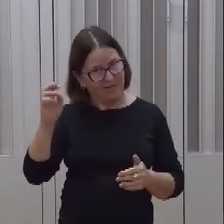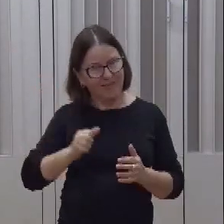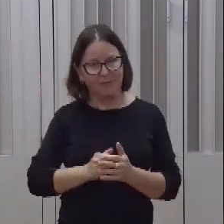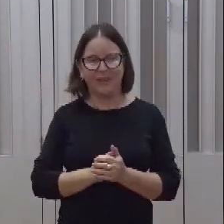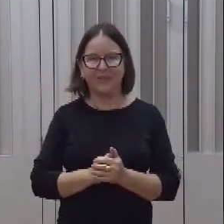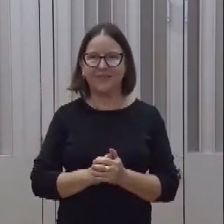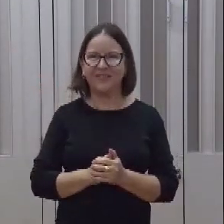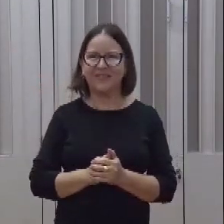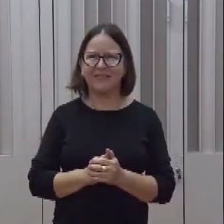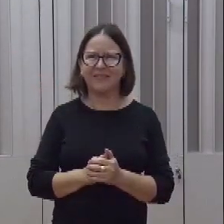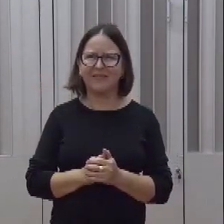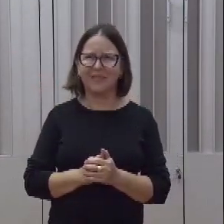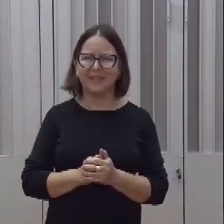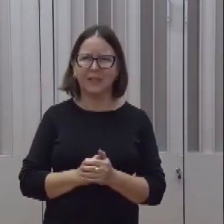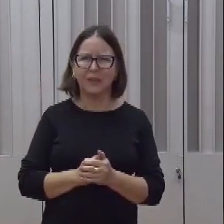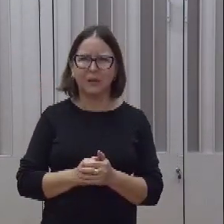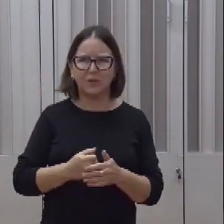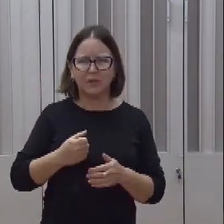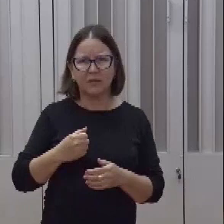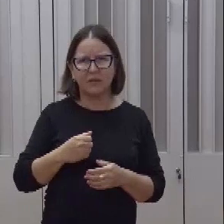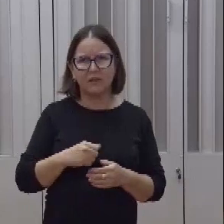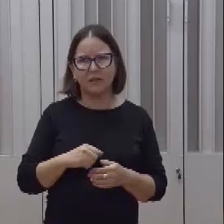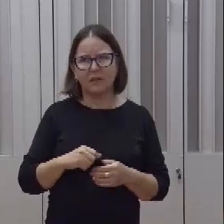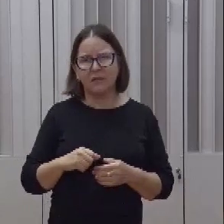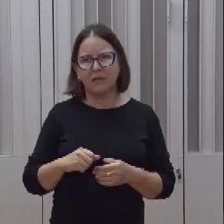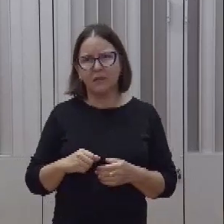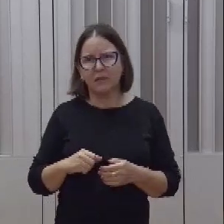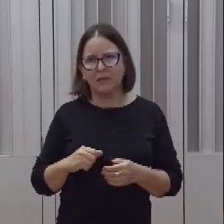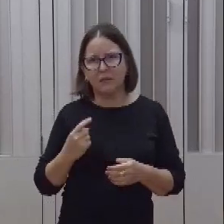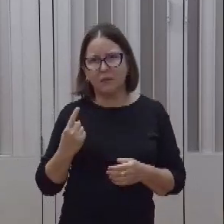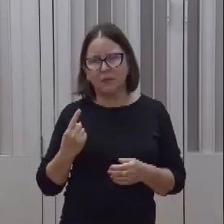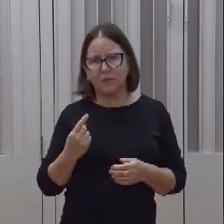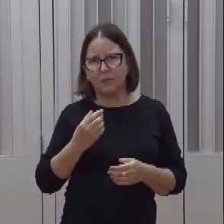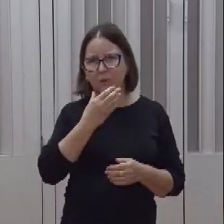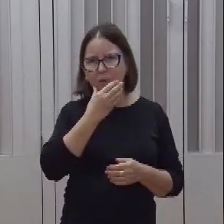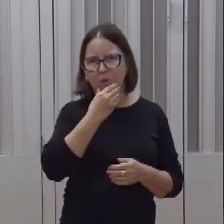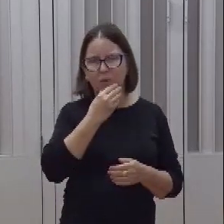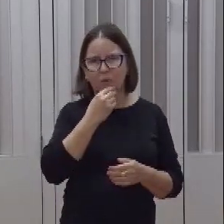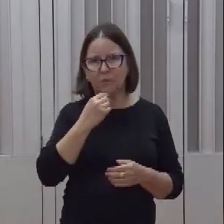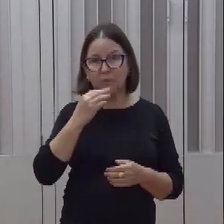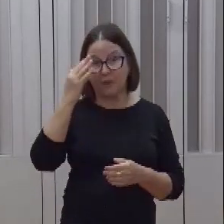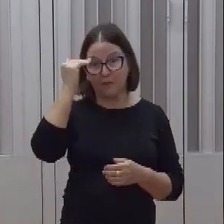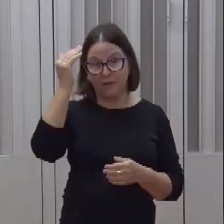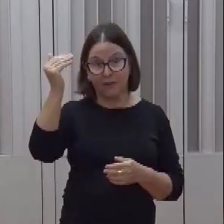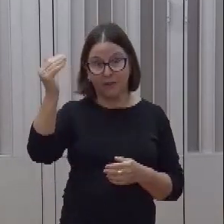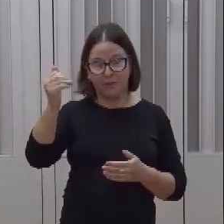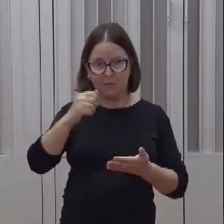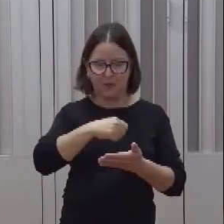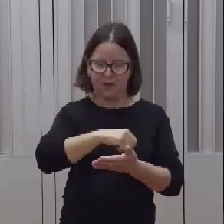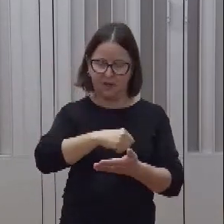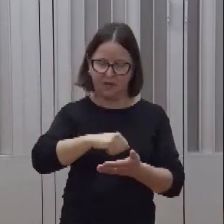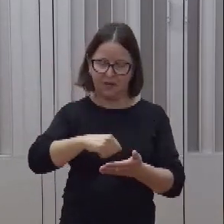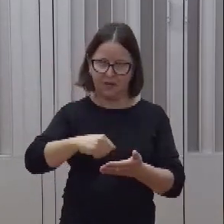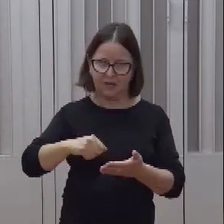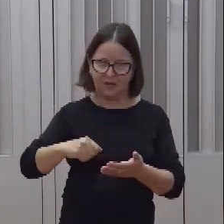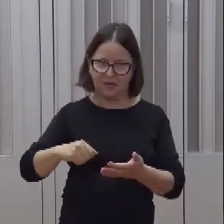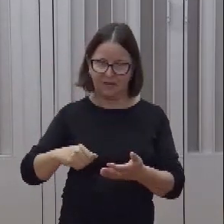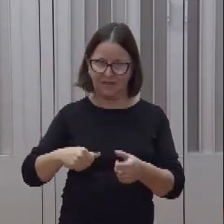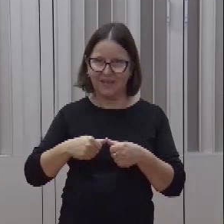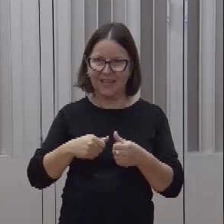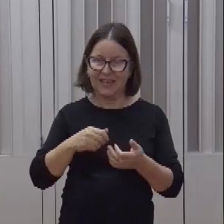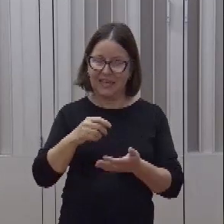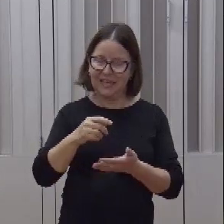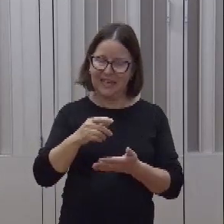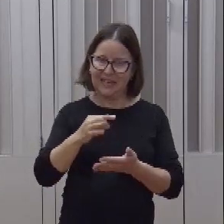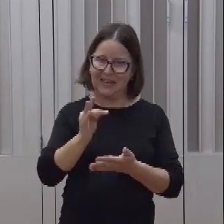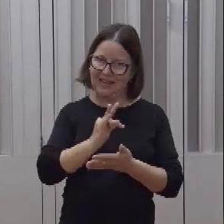O Ray Stedman, um expositor muito precioso, ele escreve sobre esta passagem, ele